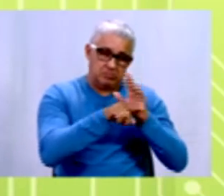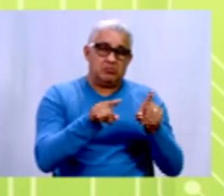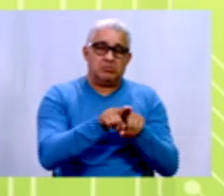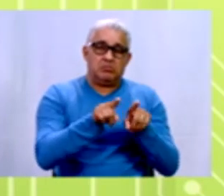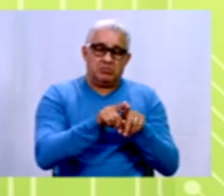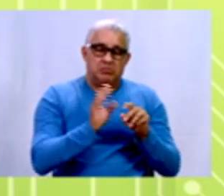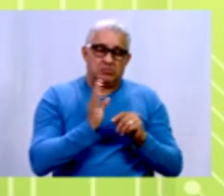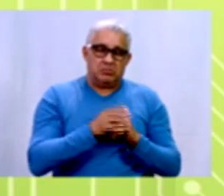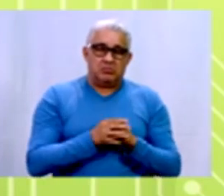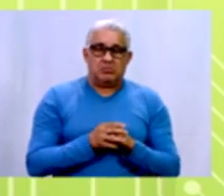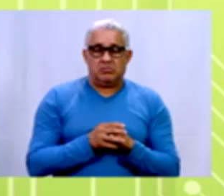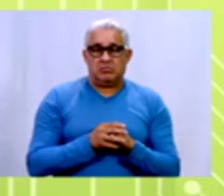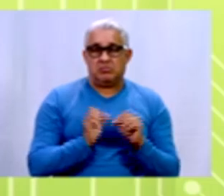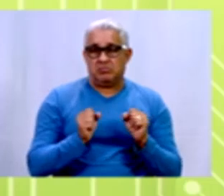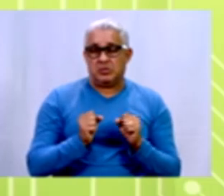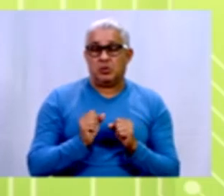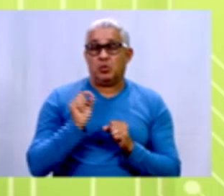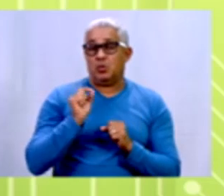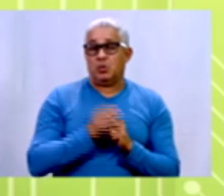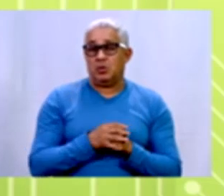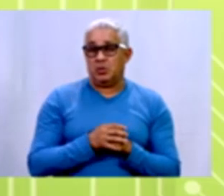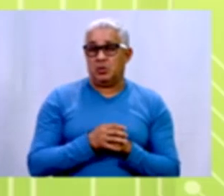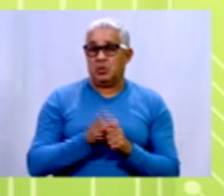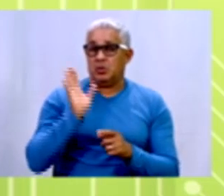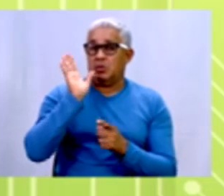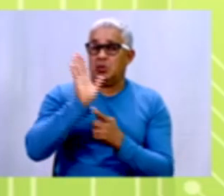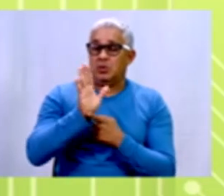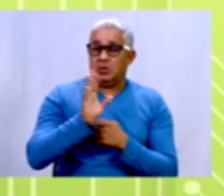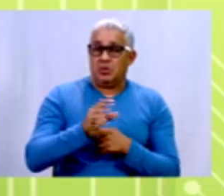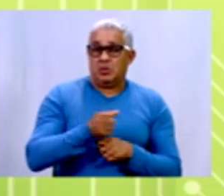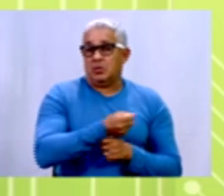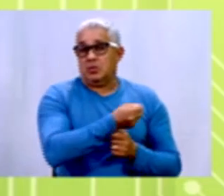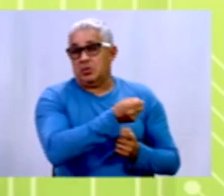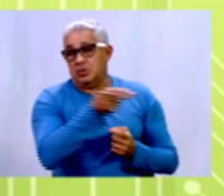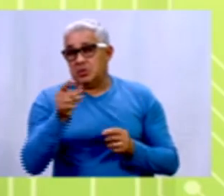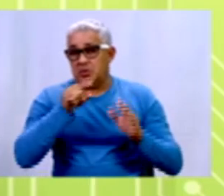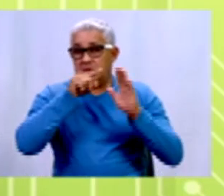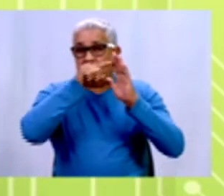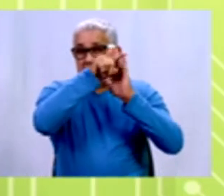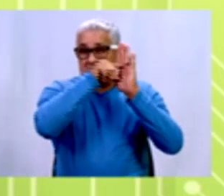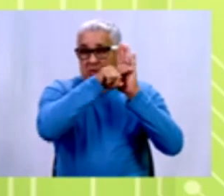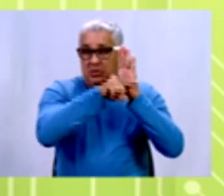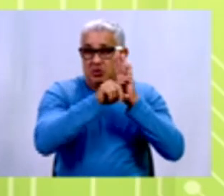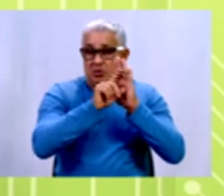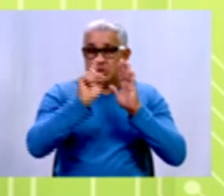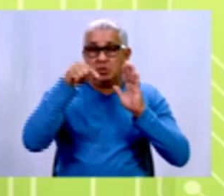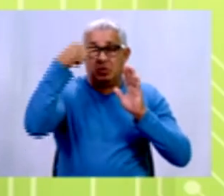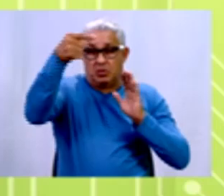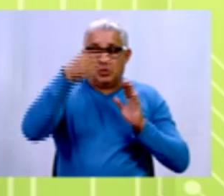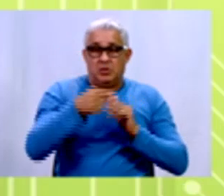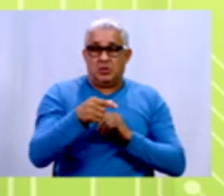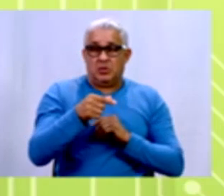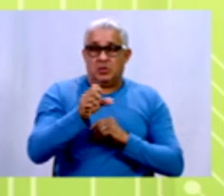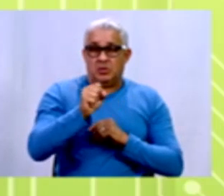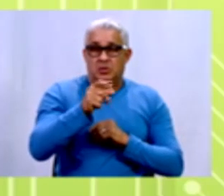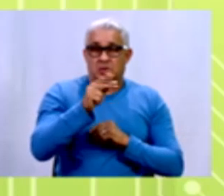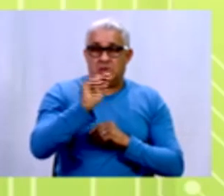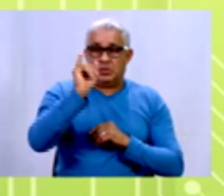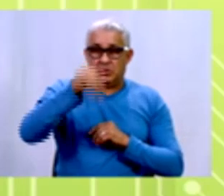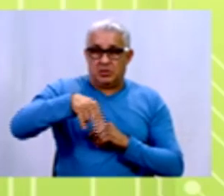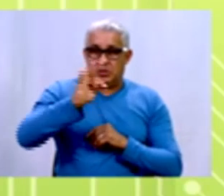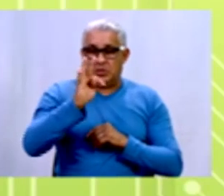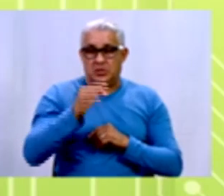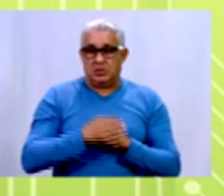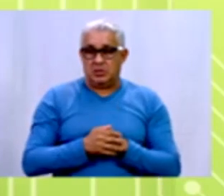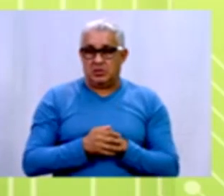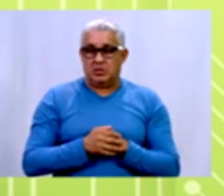também já pode sinalizar quais são os requisitos que vão entrar no próximo sprint. Né? Apesar de ali ainda não ser a